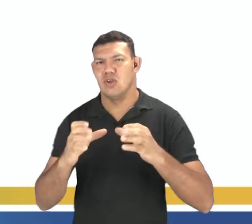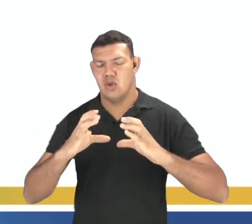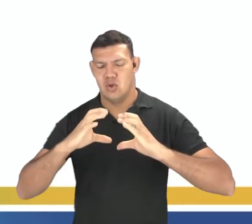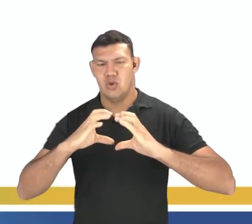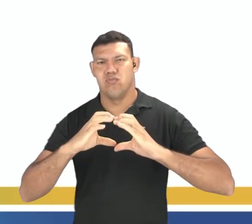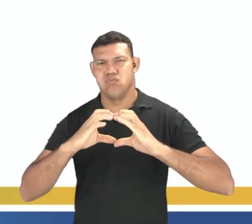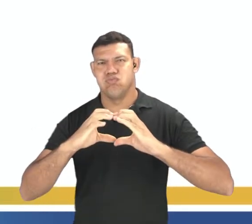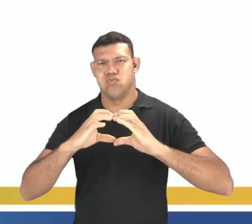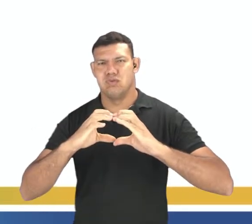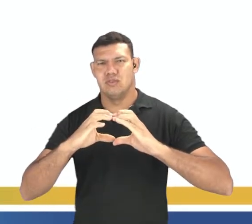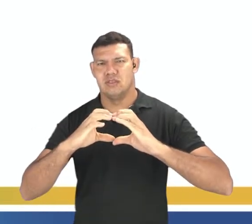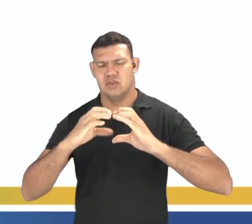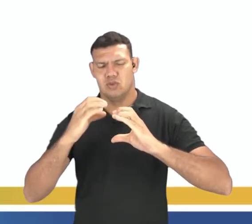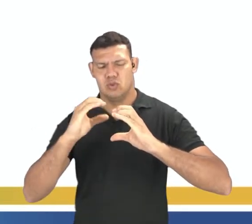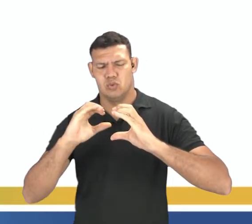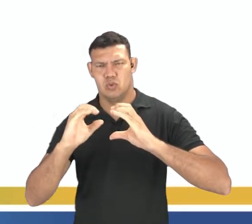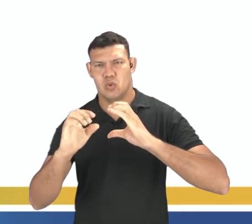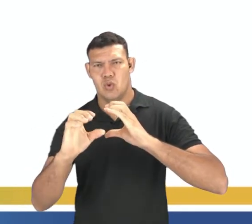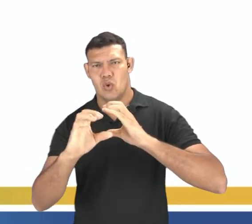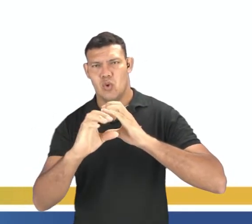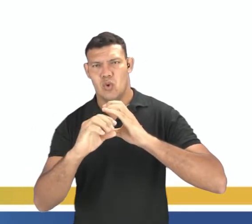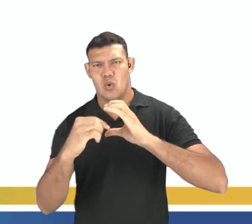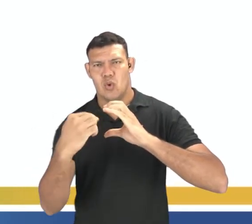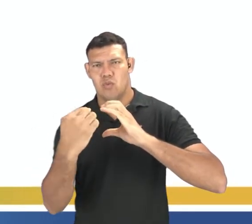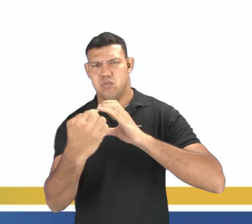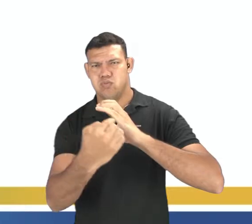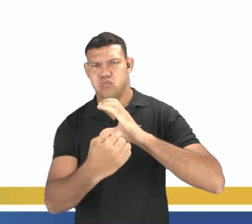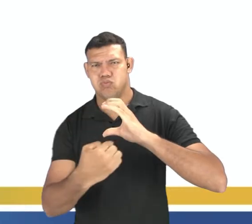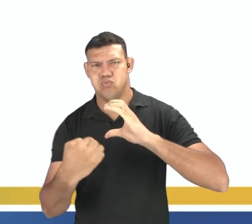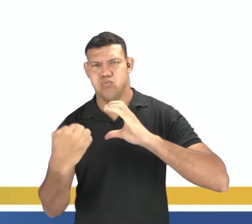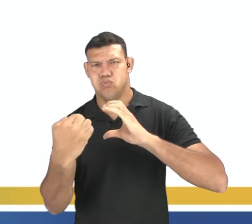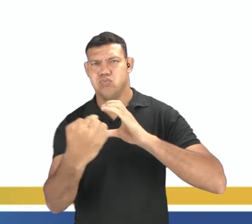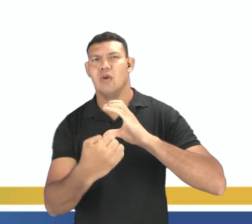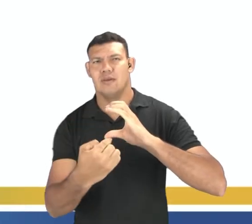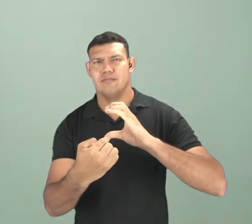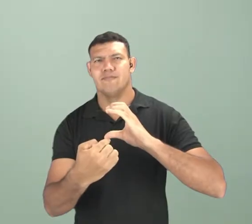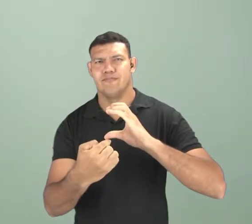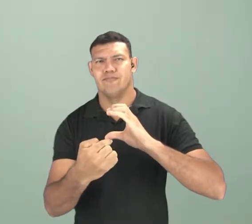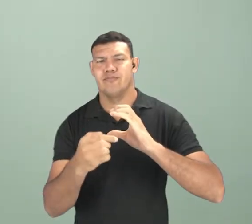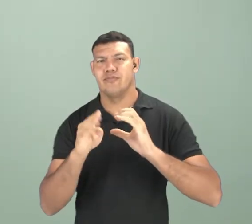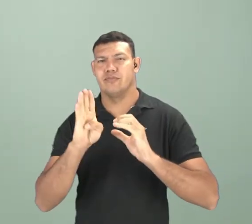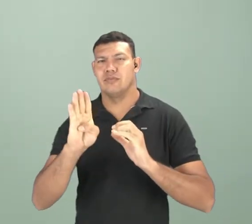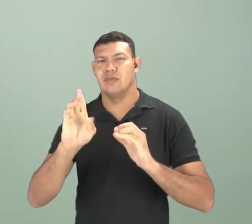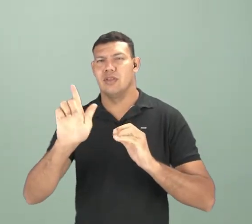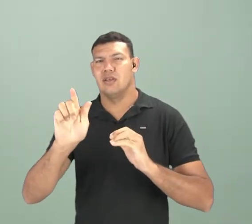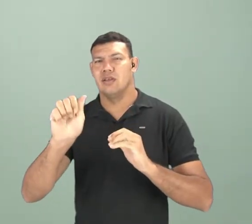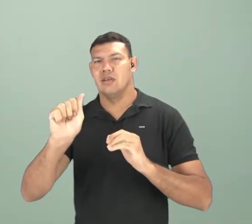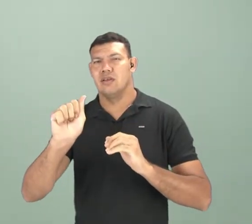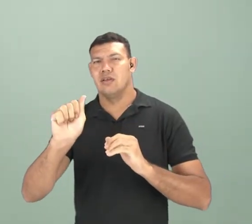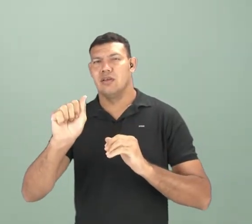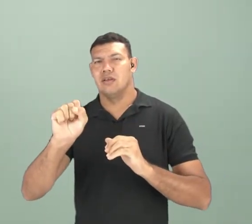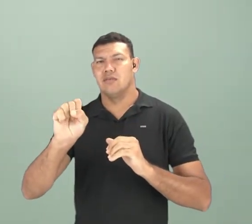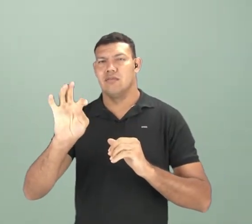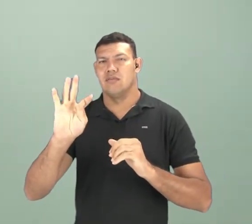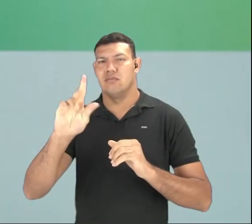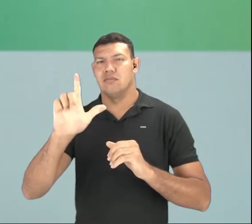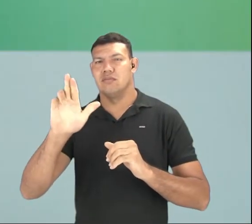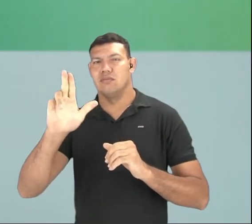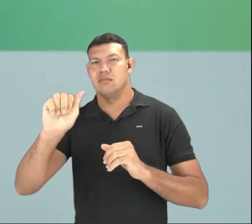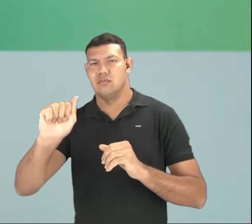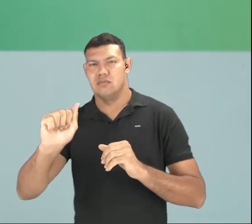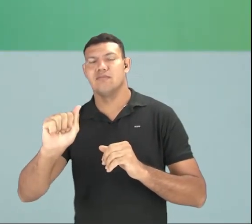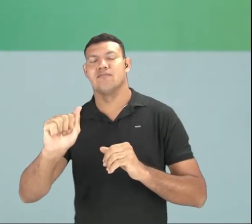células. Então, eu trouxe uma imagem que nós podemos observar o desenvolvimento, desde lá do